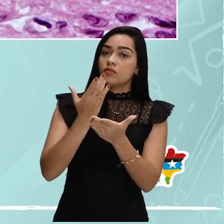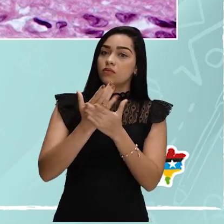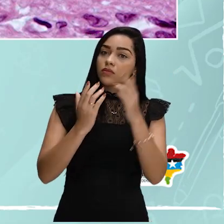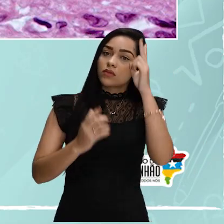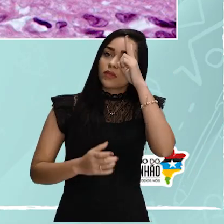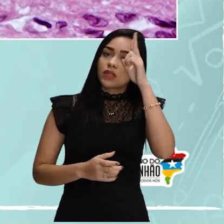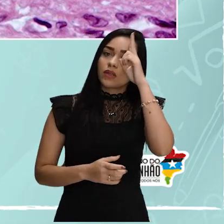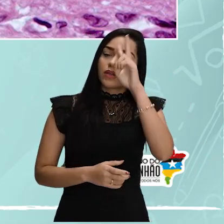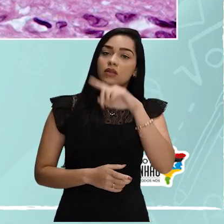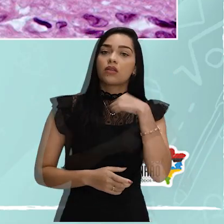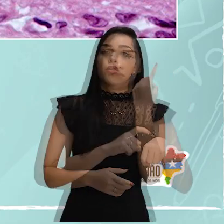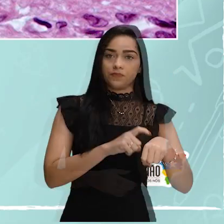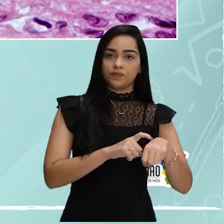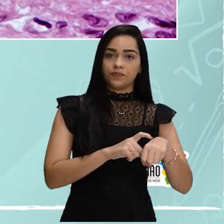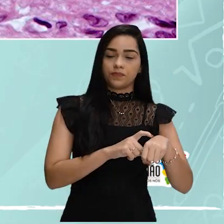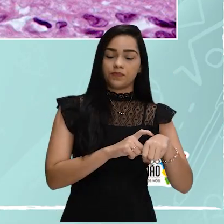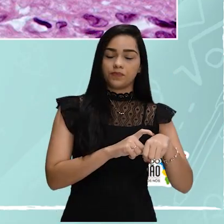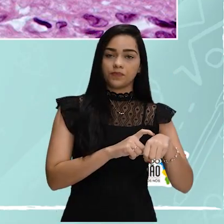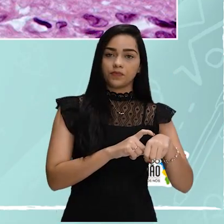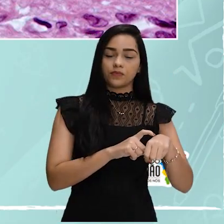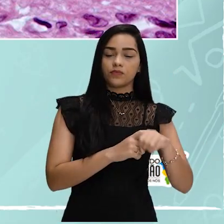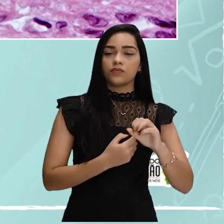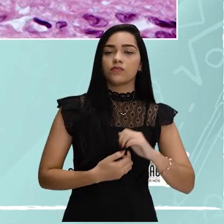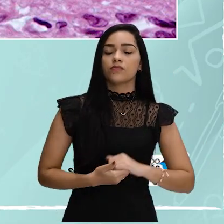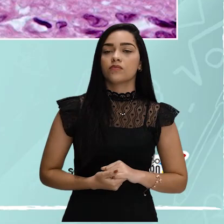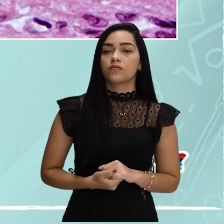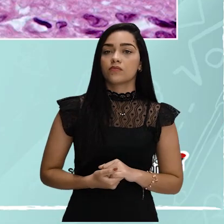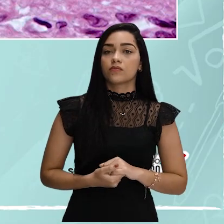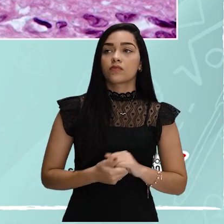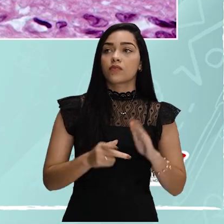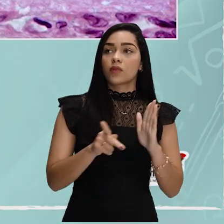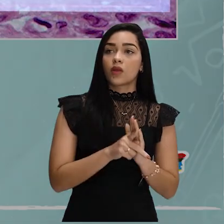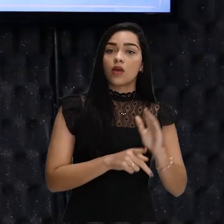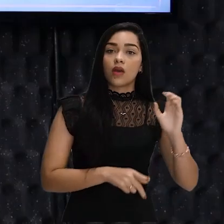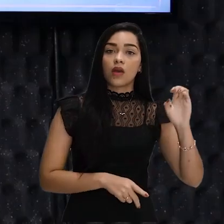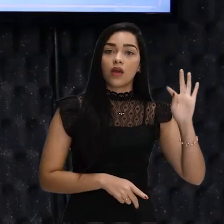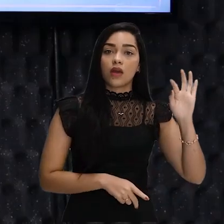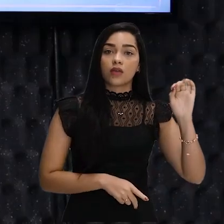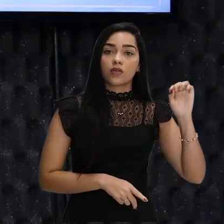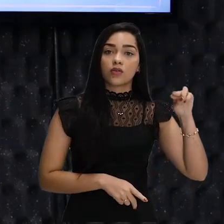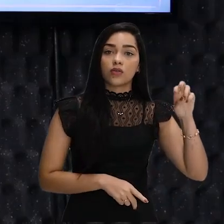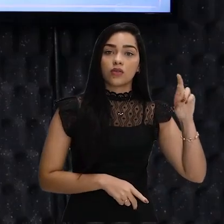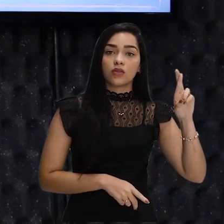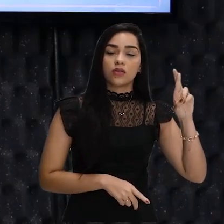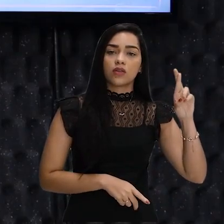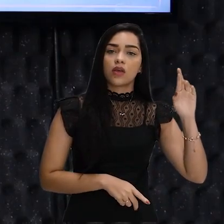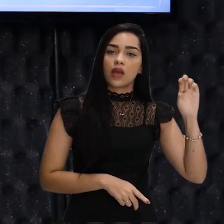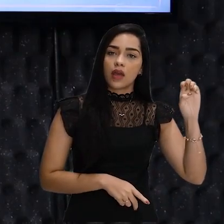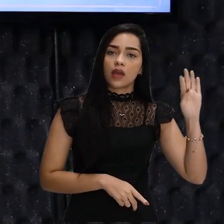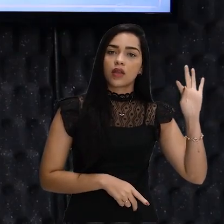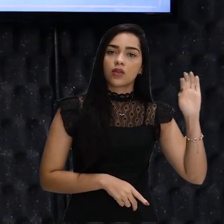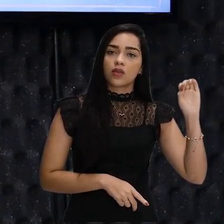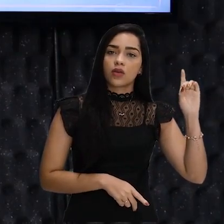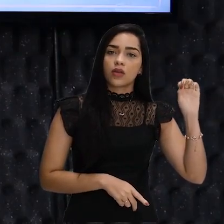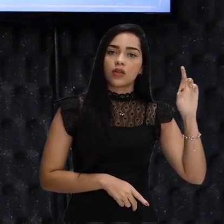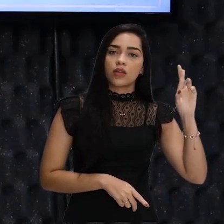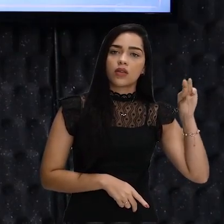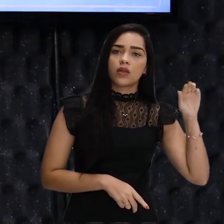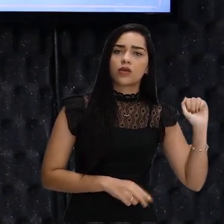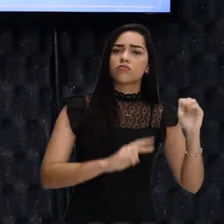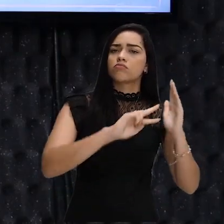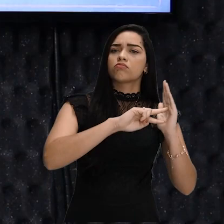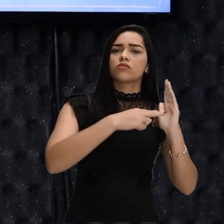um pouquinho da nossa embriologia. A origem embrionária é o ectoderma. Agora, o que seria o ectoderma? Gente,